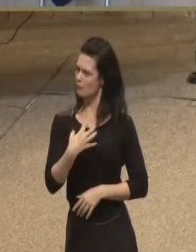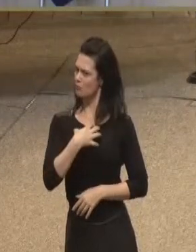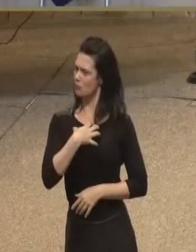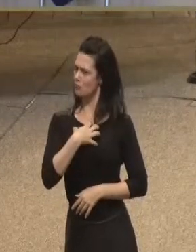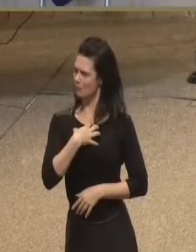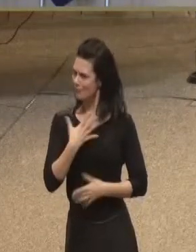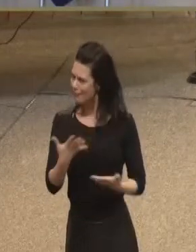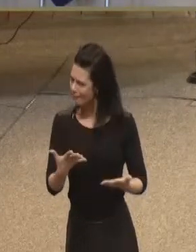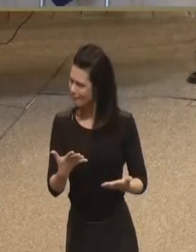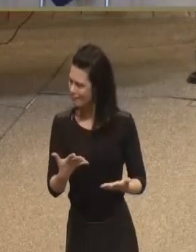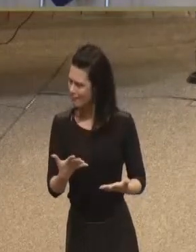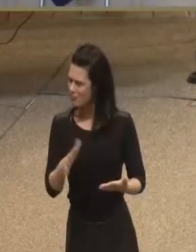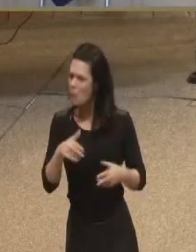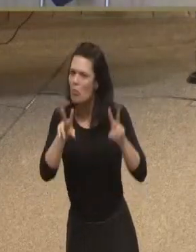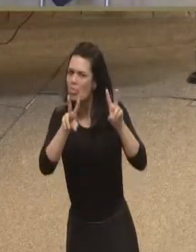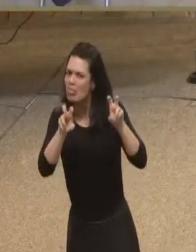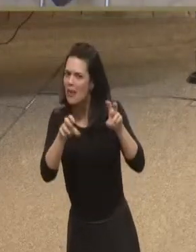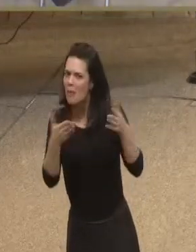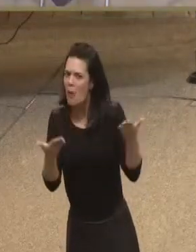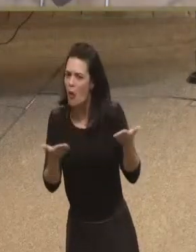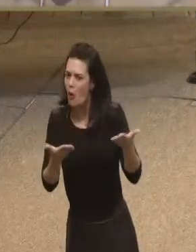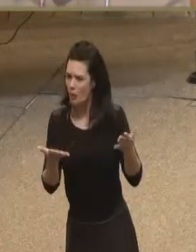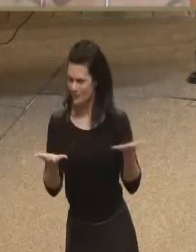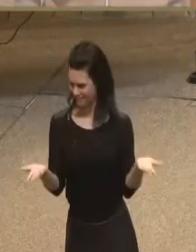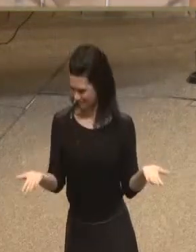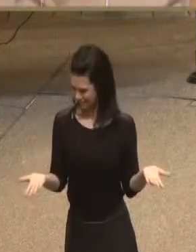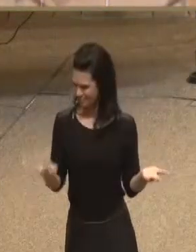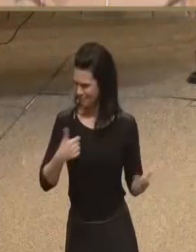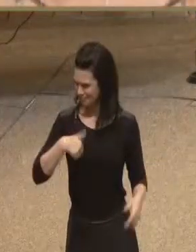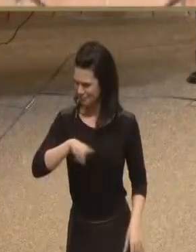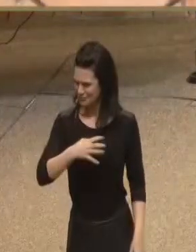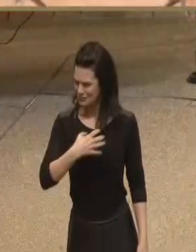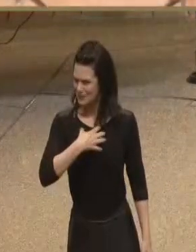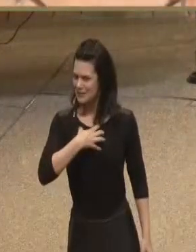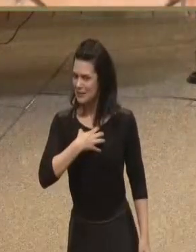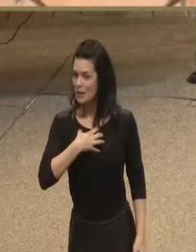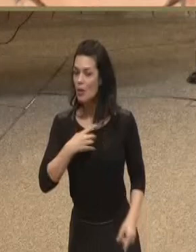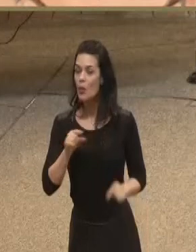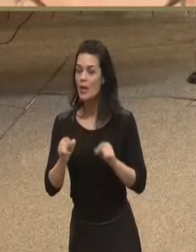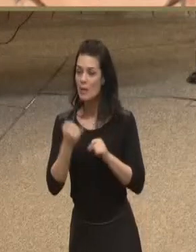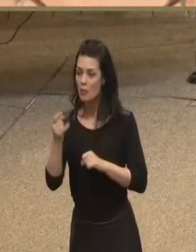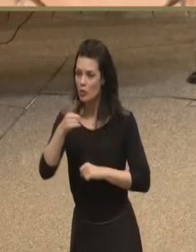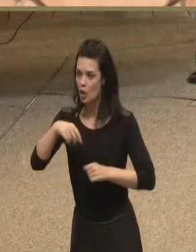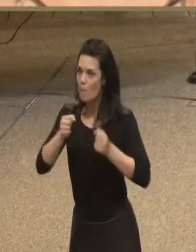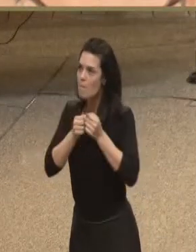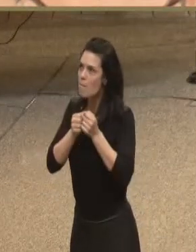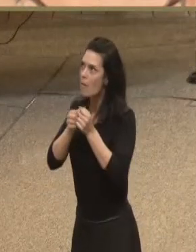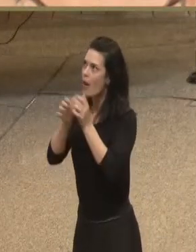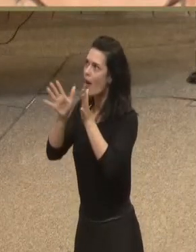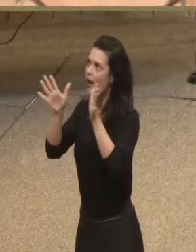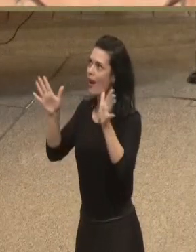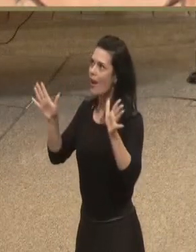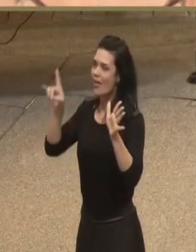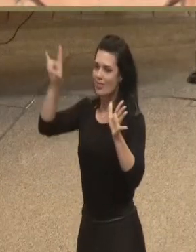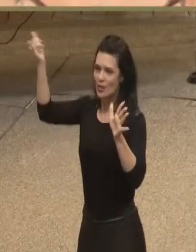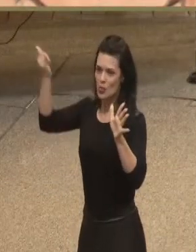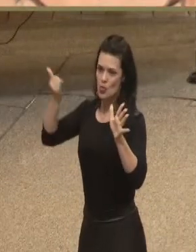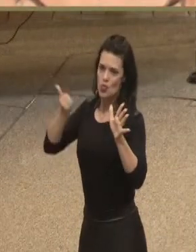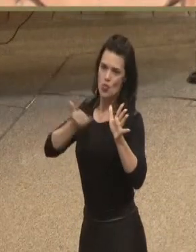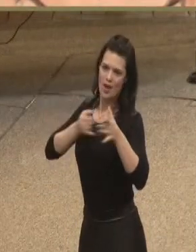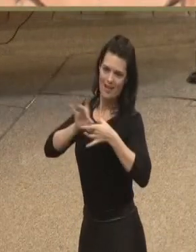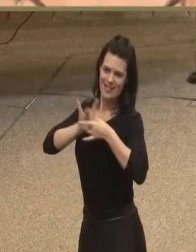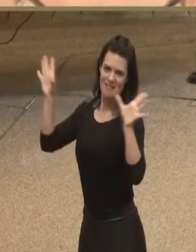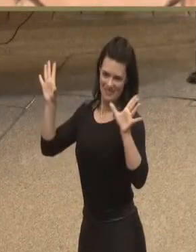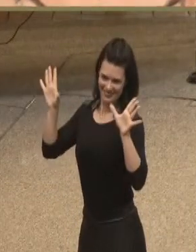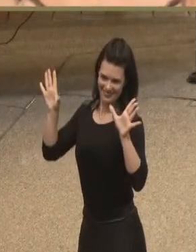nossos corações, para que possamos realmente ouvir aquilo que o Senhor tem a falar conosco hoje.